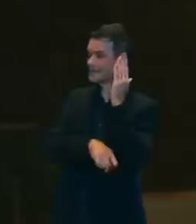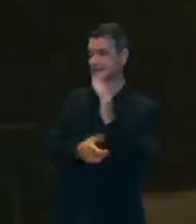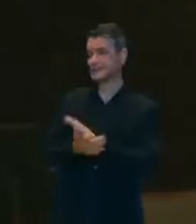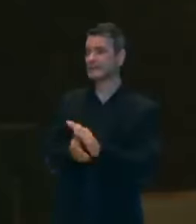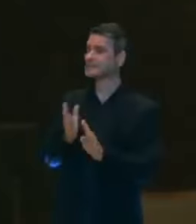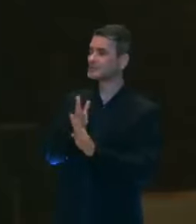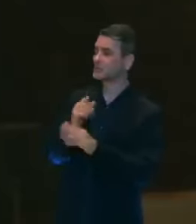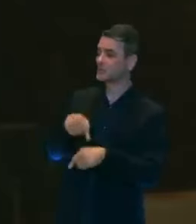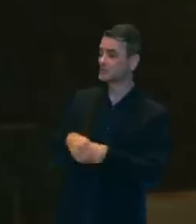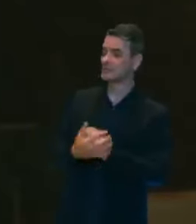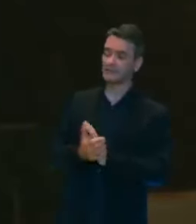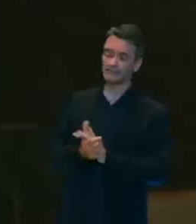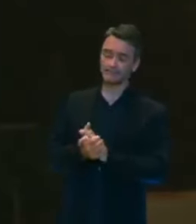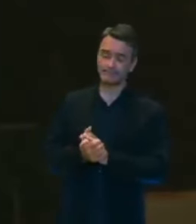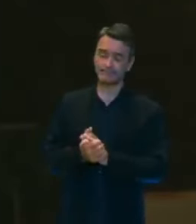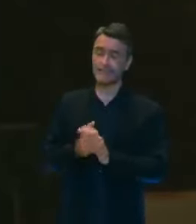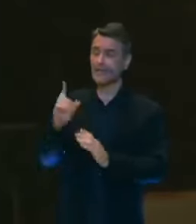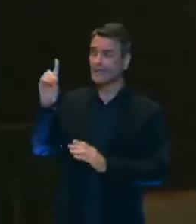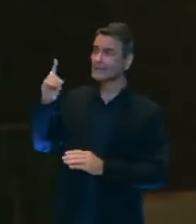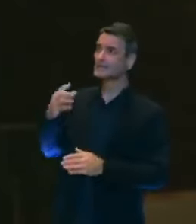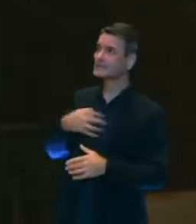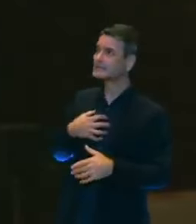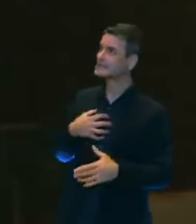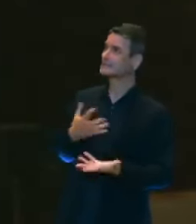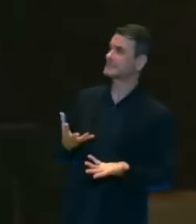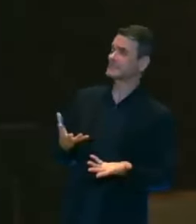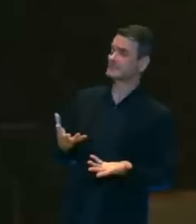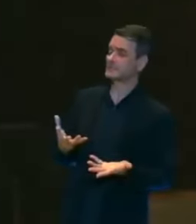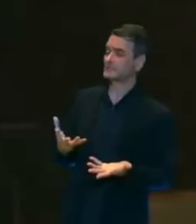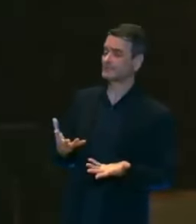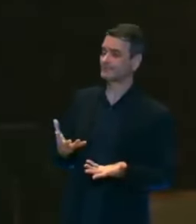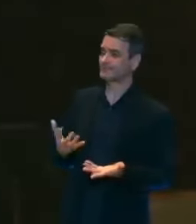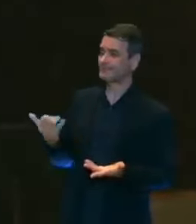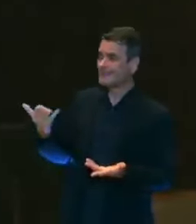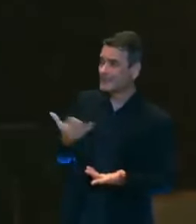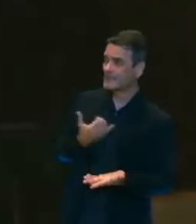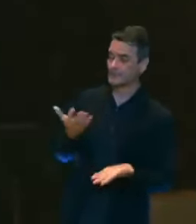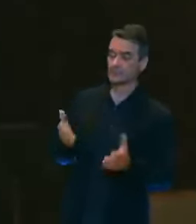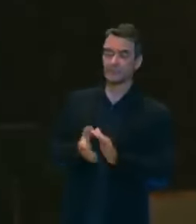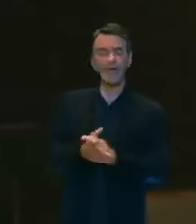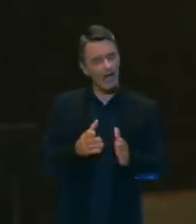pastor. Deus está me incomodando. Falei: tá bom, meu irmão, passa ali. Passei o endereço.